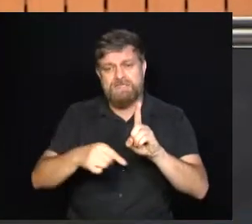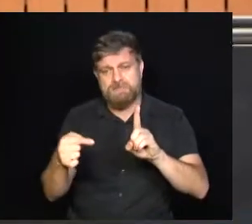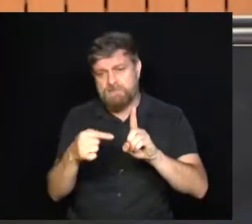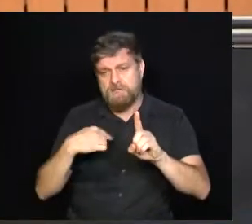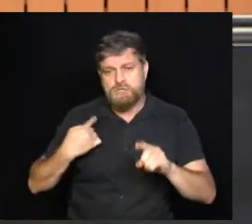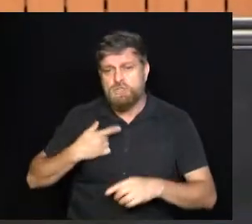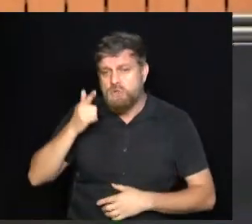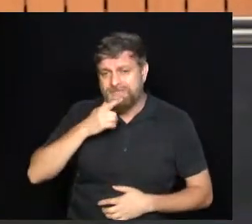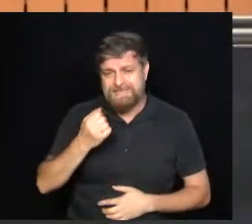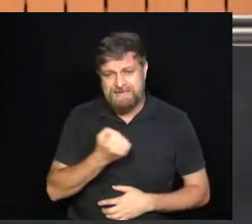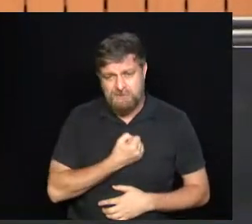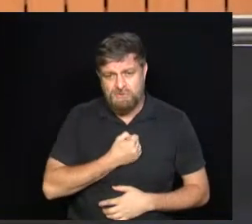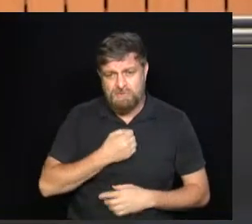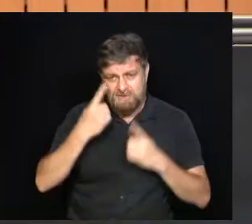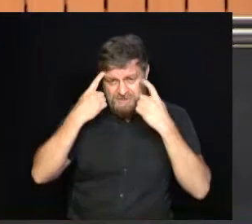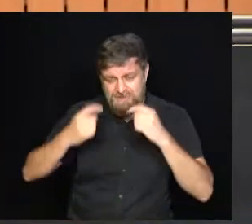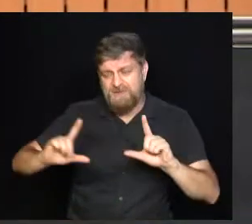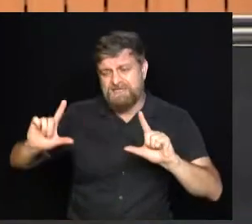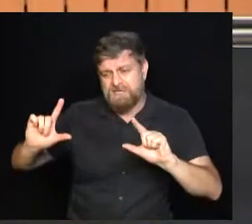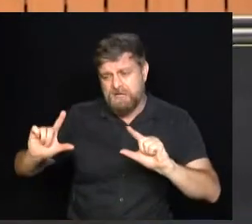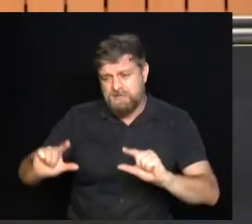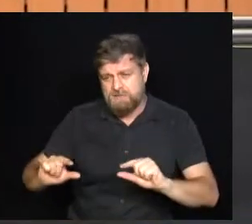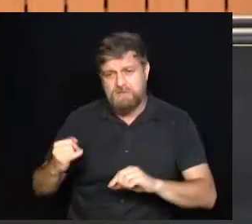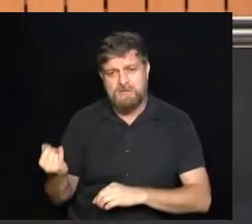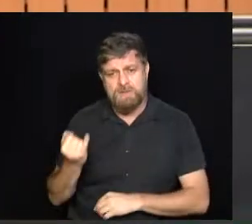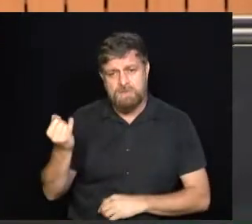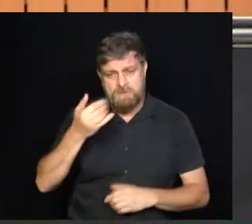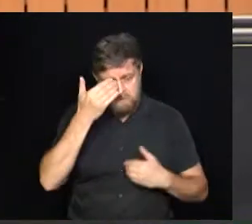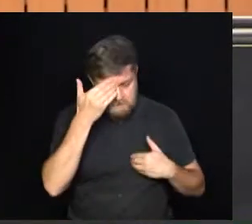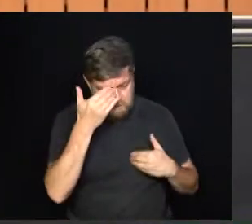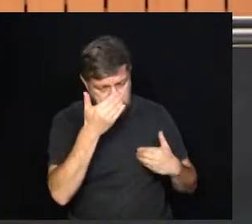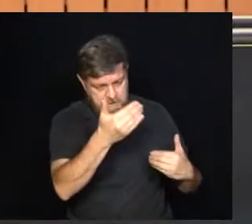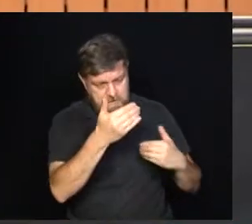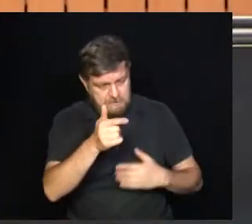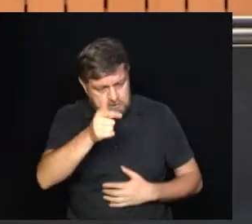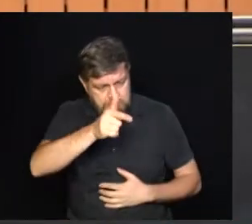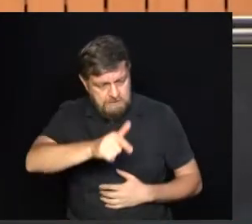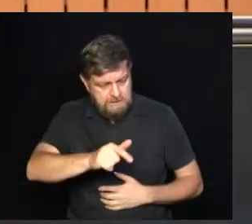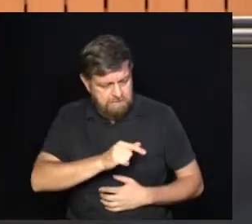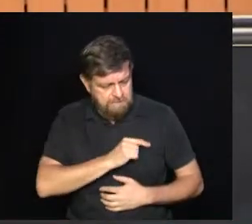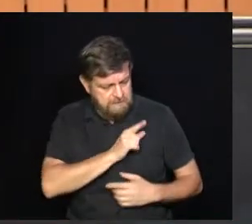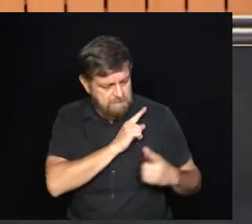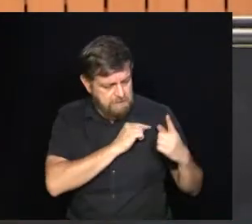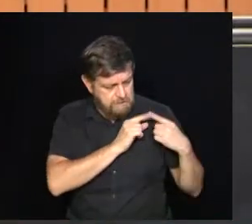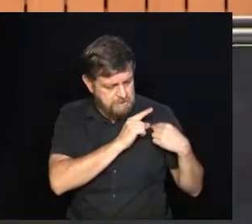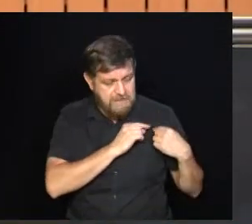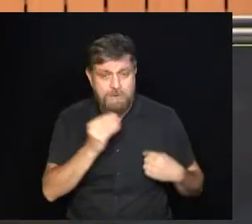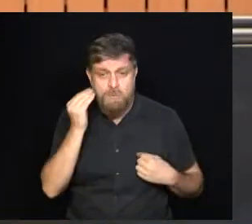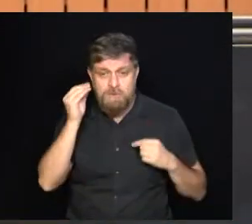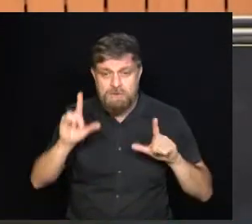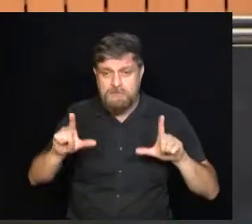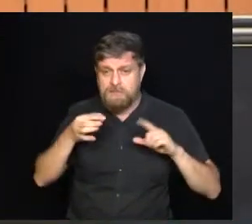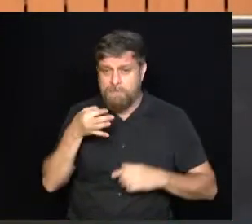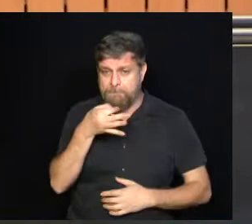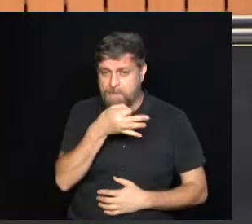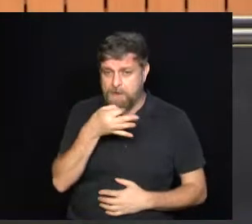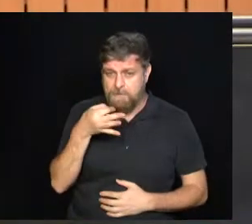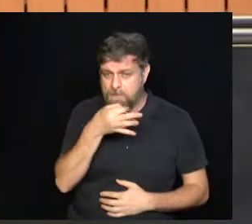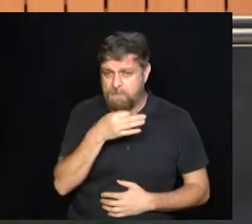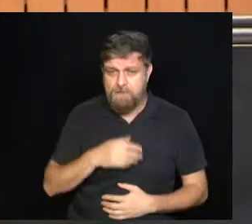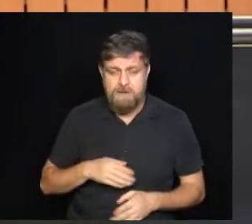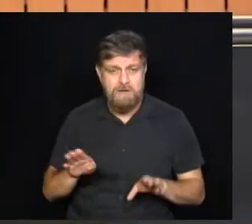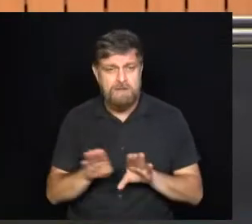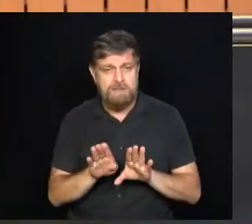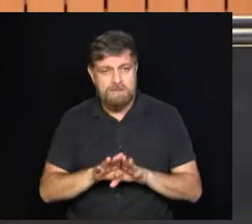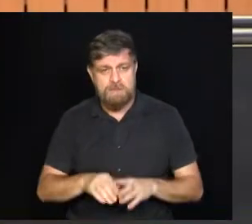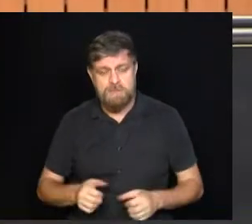reduzir esses números, isso é muito importante. Então, eu agradeço, vereador, novamente, essa oportunidade, agradeço aí, mais uma vez, poder